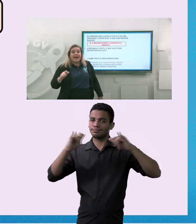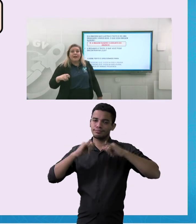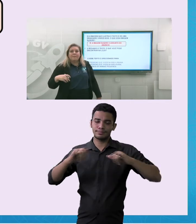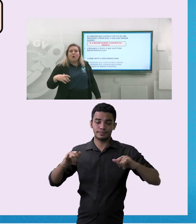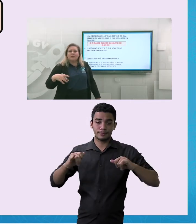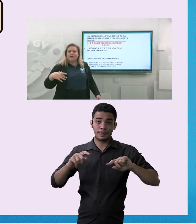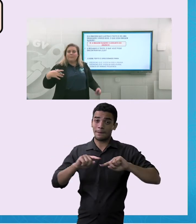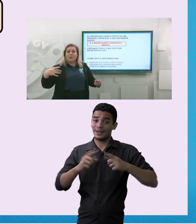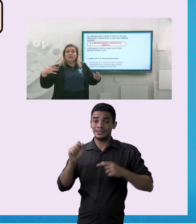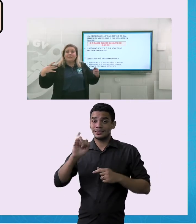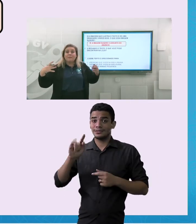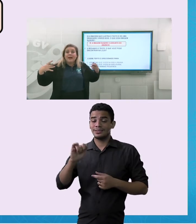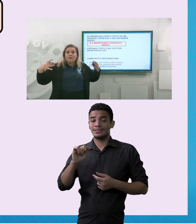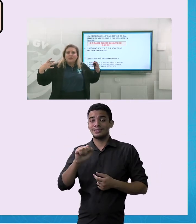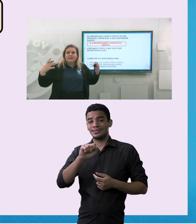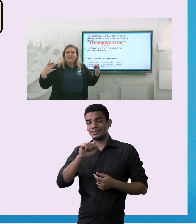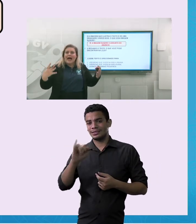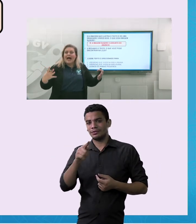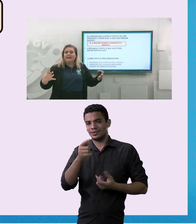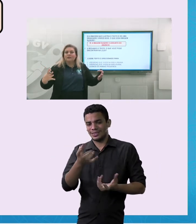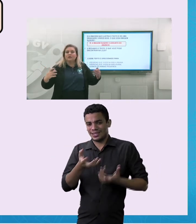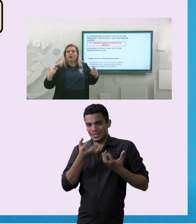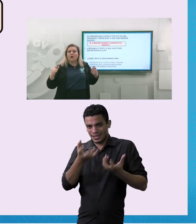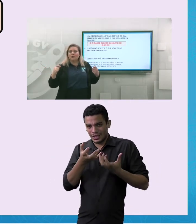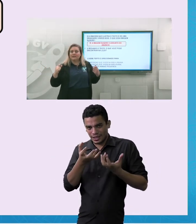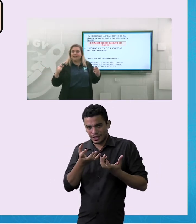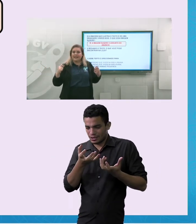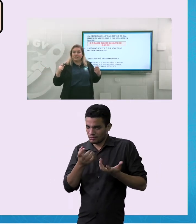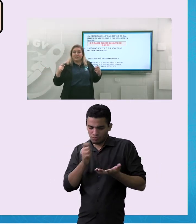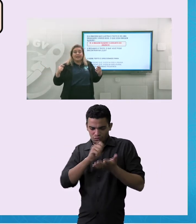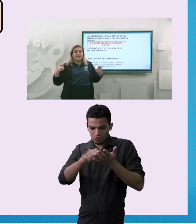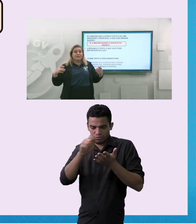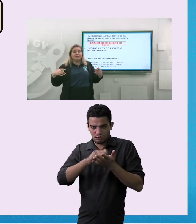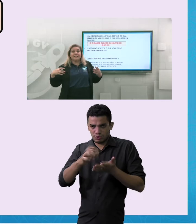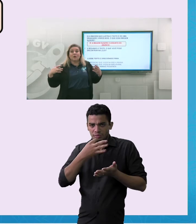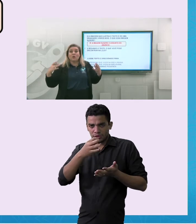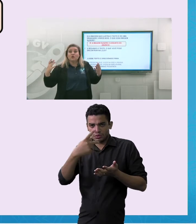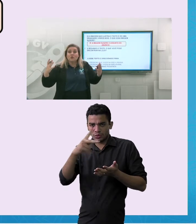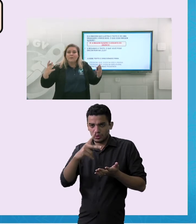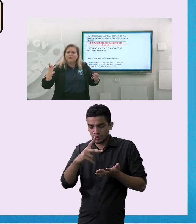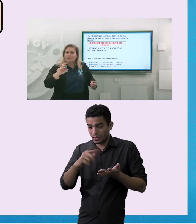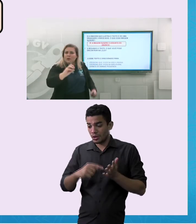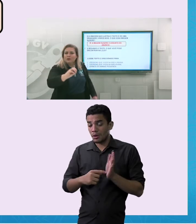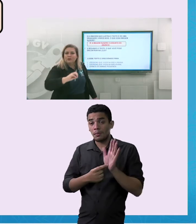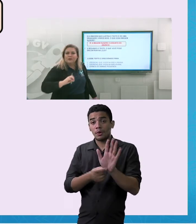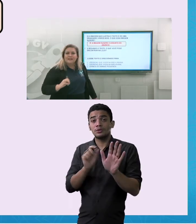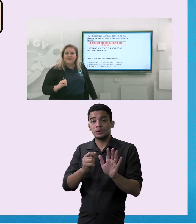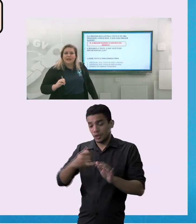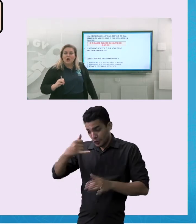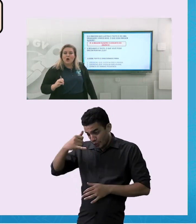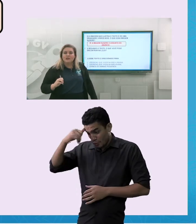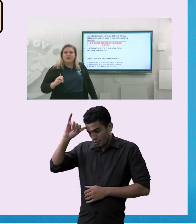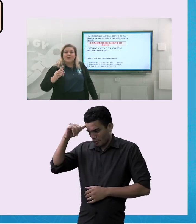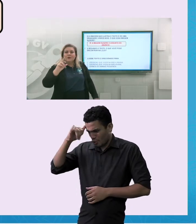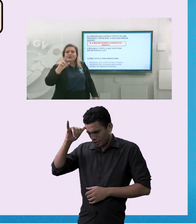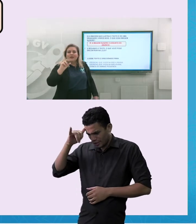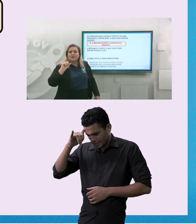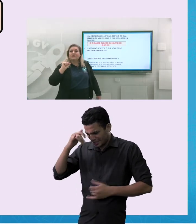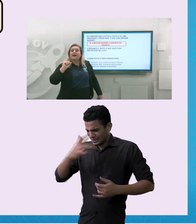também, ela mostra bois bem cuidados. Ou seja, se você consumir os produtos dessa